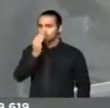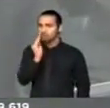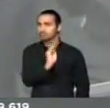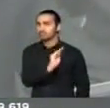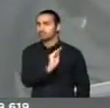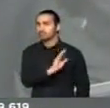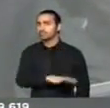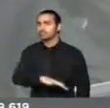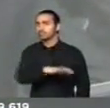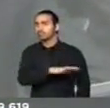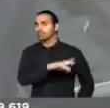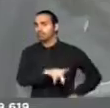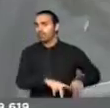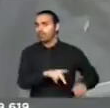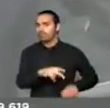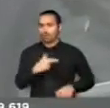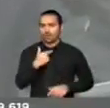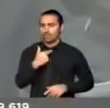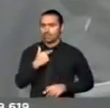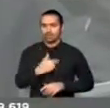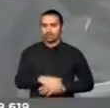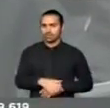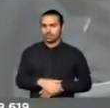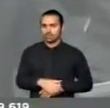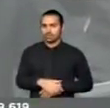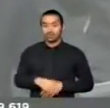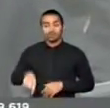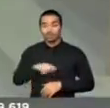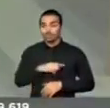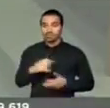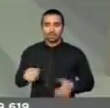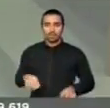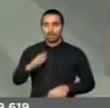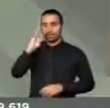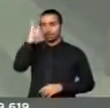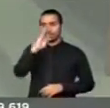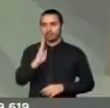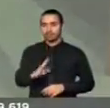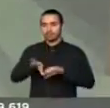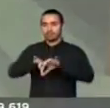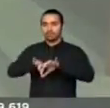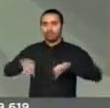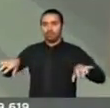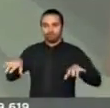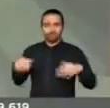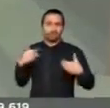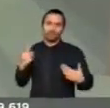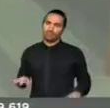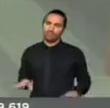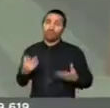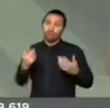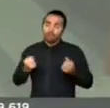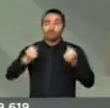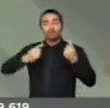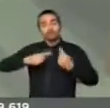estão dizendo. Aqui nós não vamos dividir o país. Nós vamos fazer aqui um debate